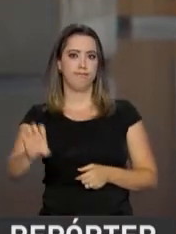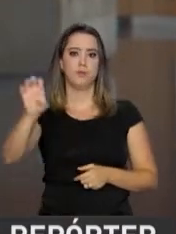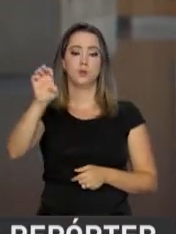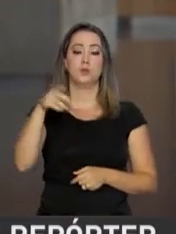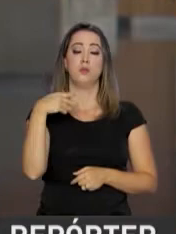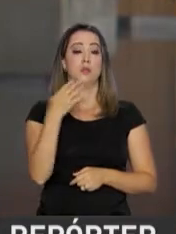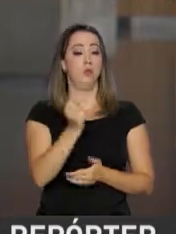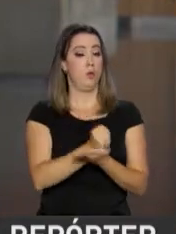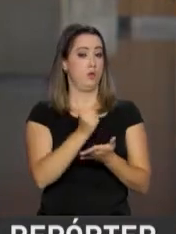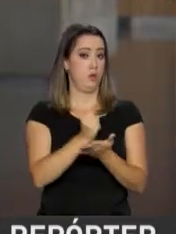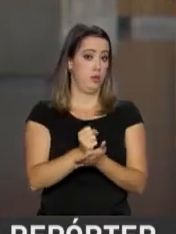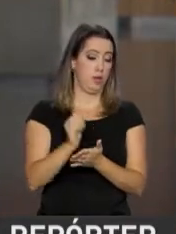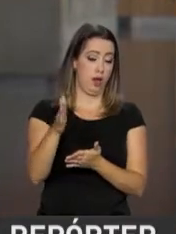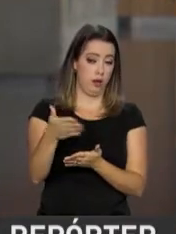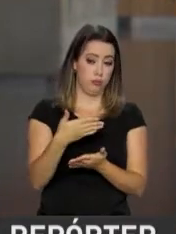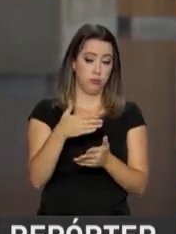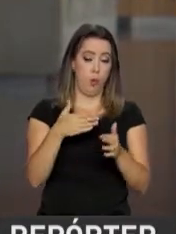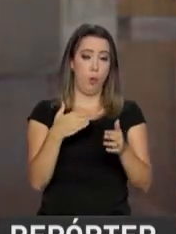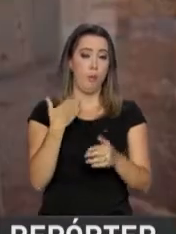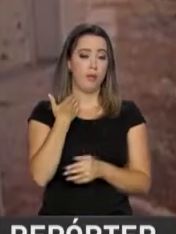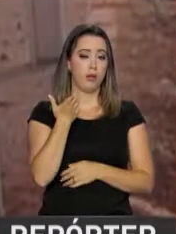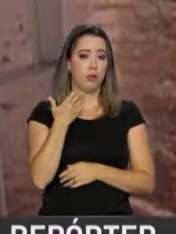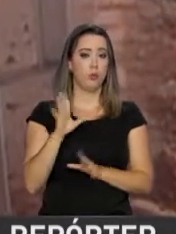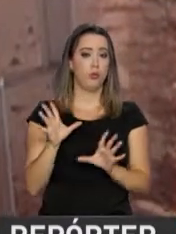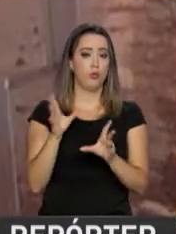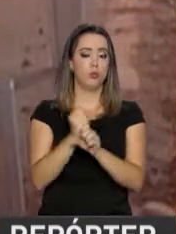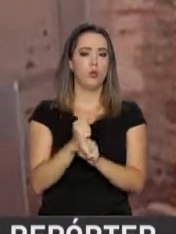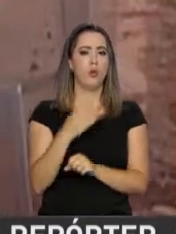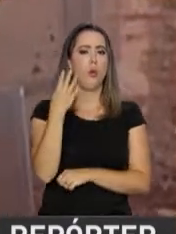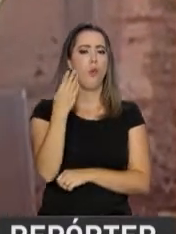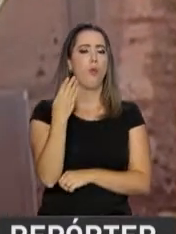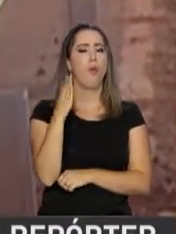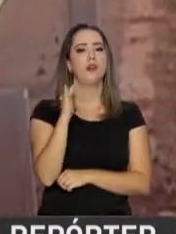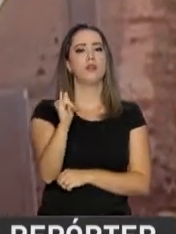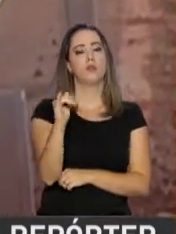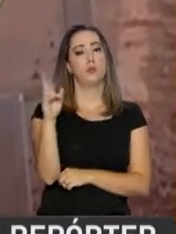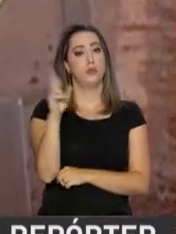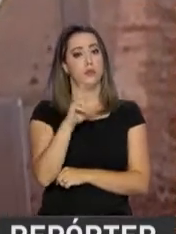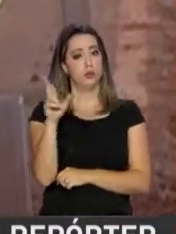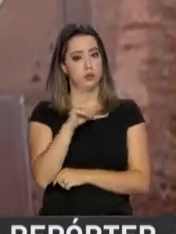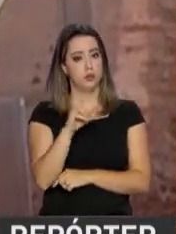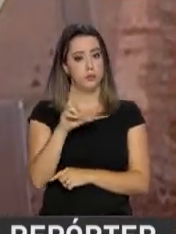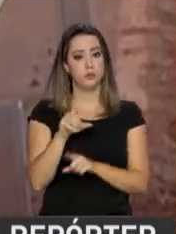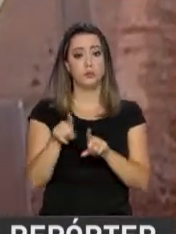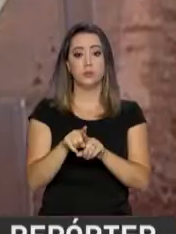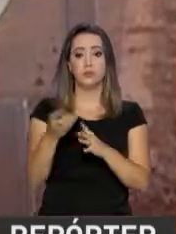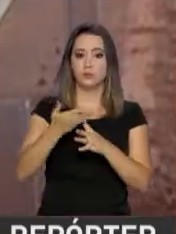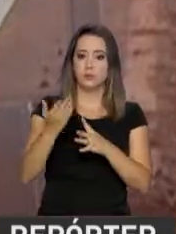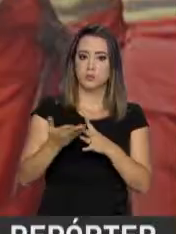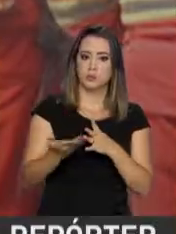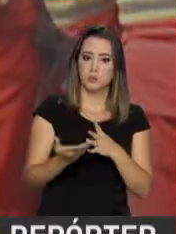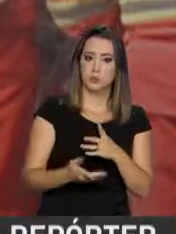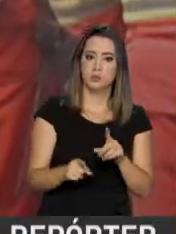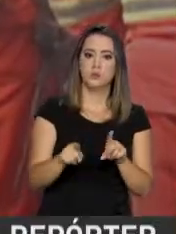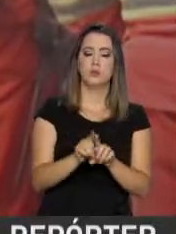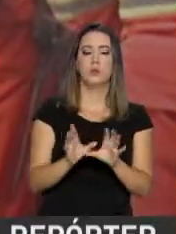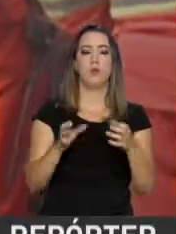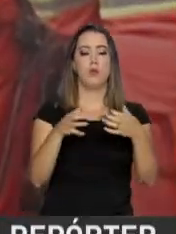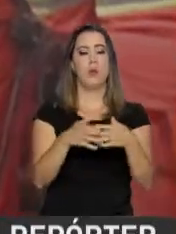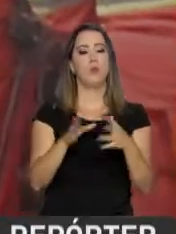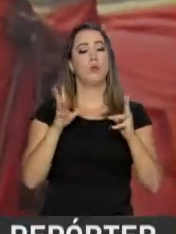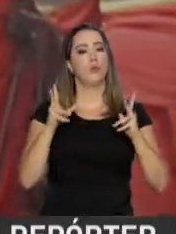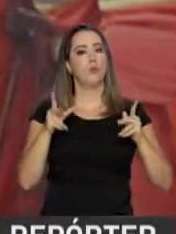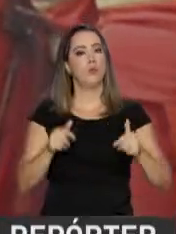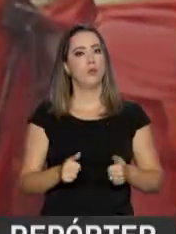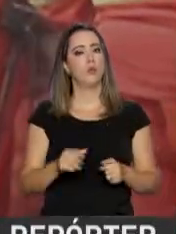essas contratações o banco fecha o ano com quase 4 bilhões e 100 bilhões de reais de financiamentos ao setor de saneamento